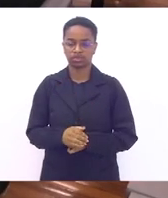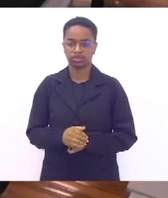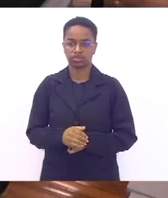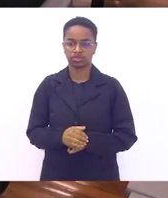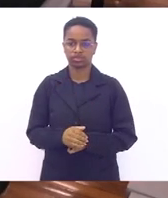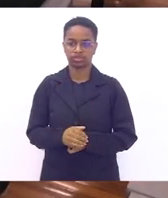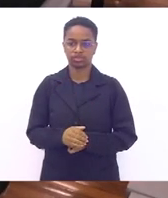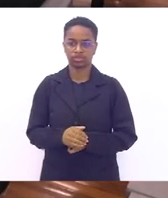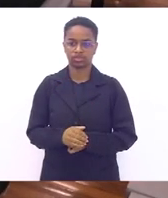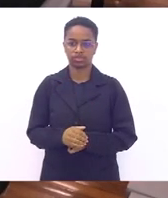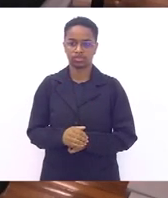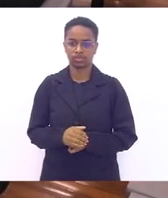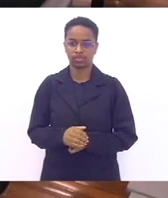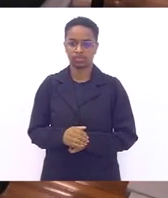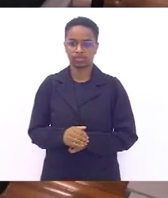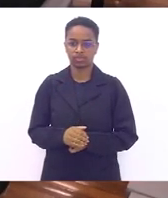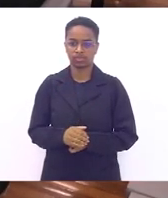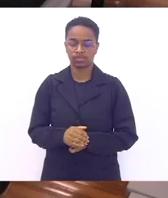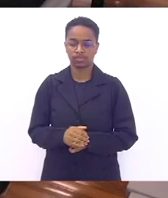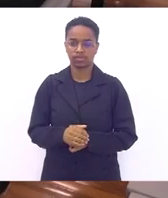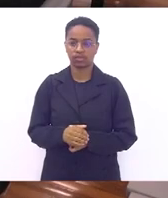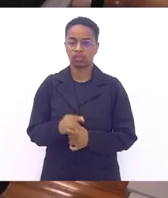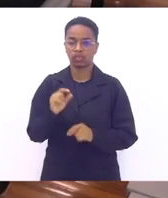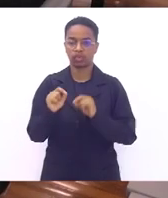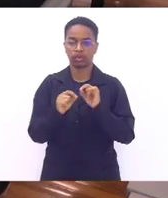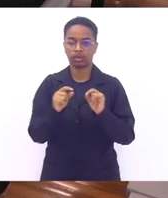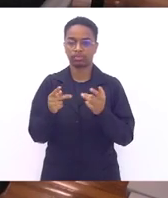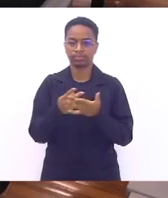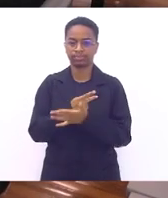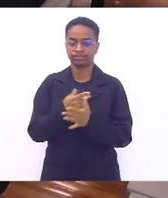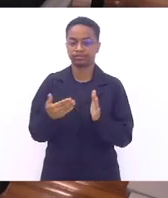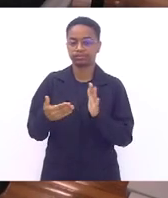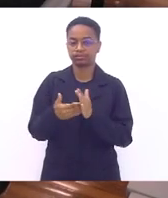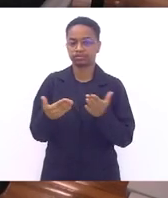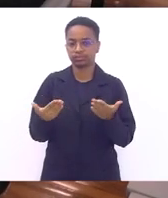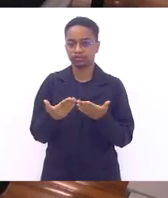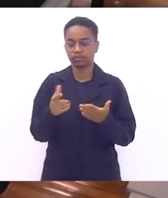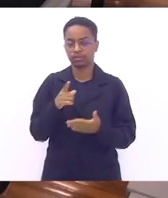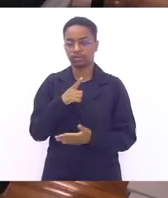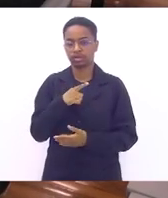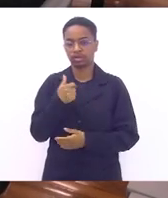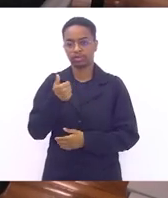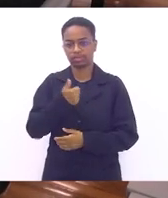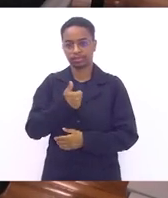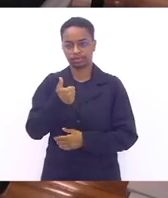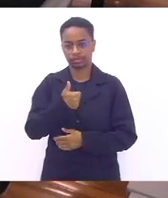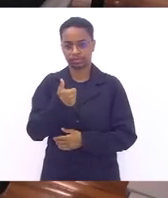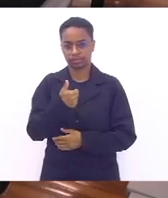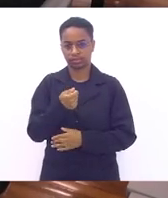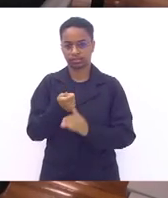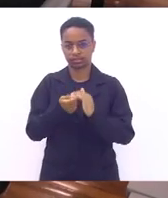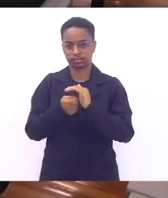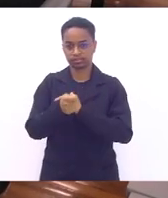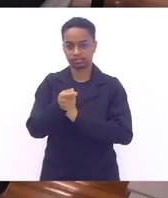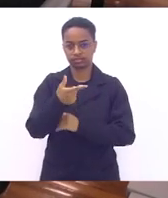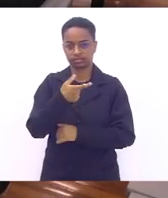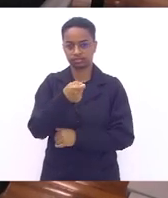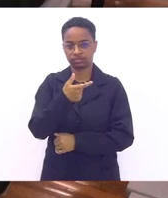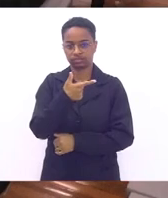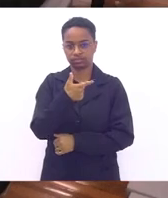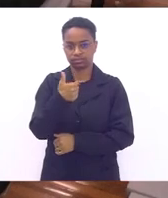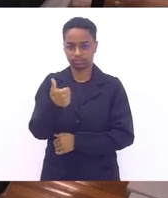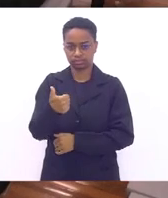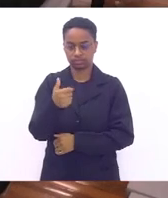foi empenhado até o momento, né, foi executado. Nós fizemos o primeiro investimento em 2021.